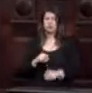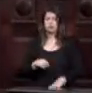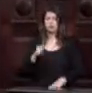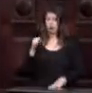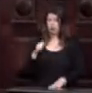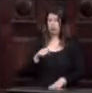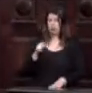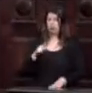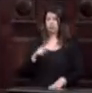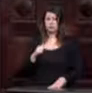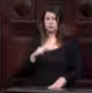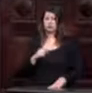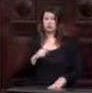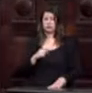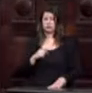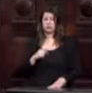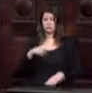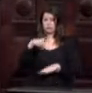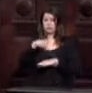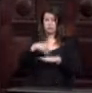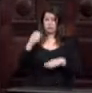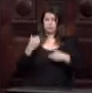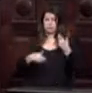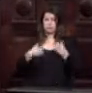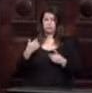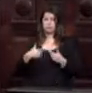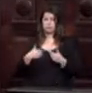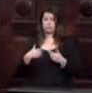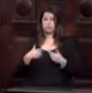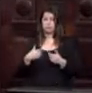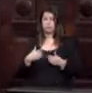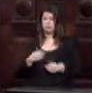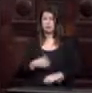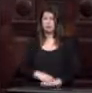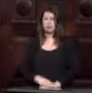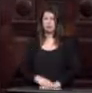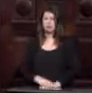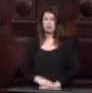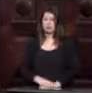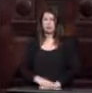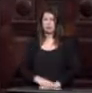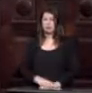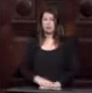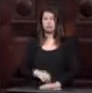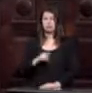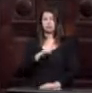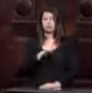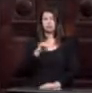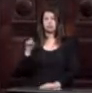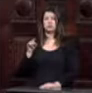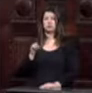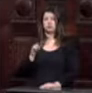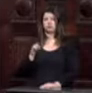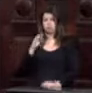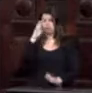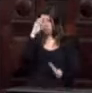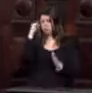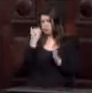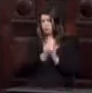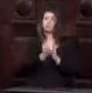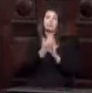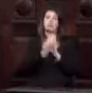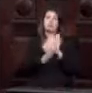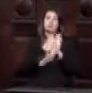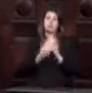aqui no púlpito e a mesa seguiu o regimento